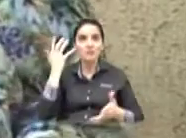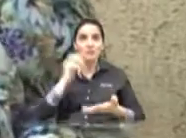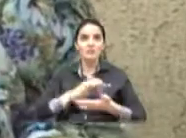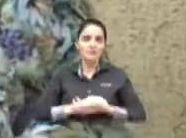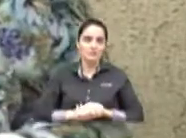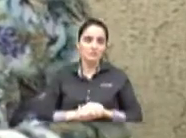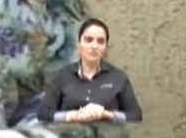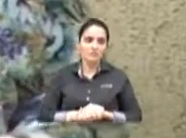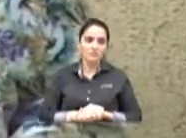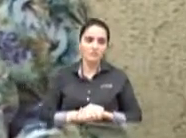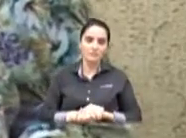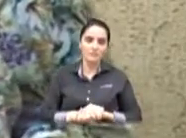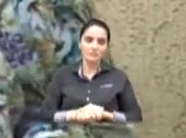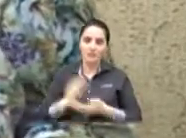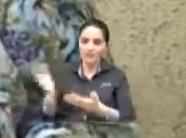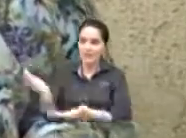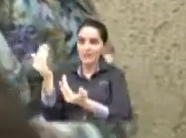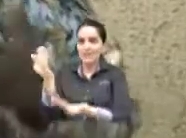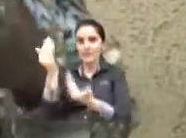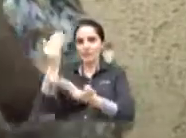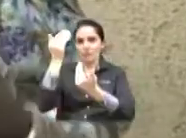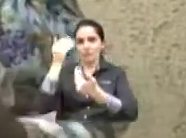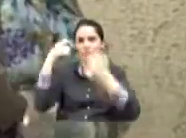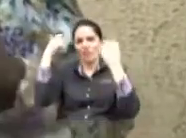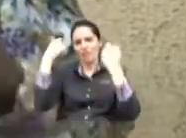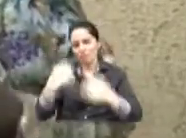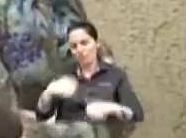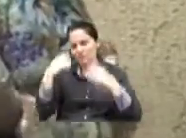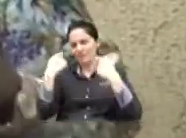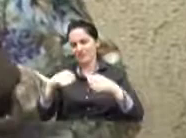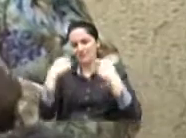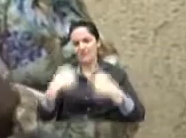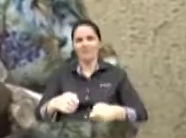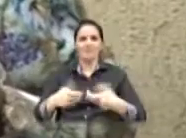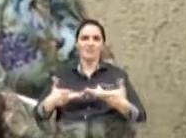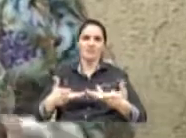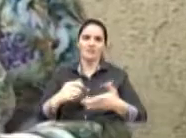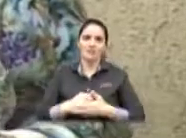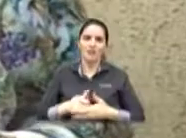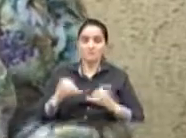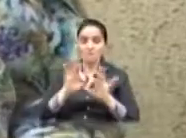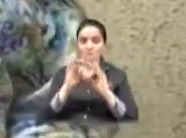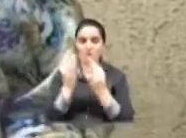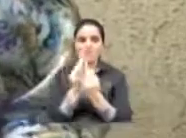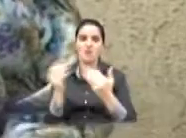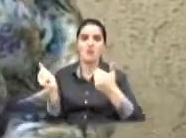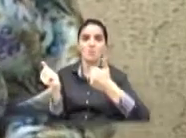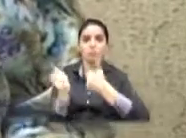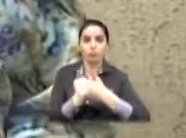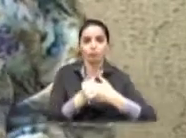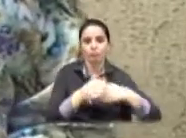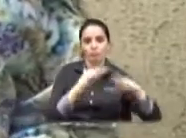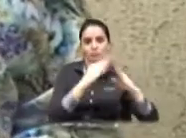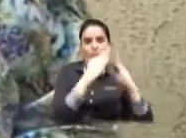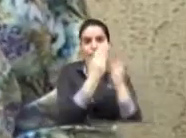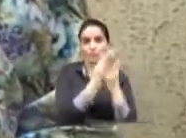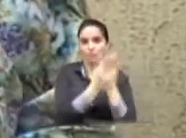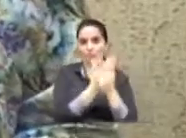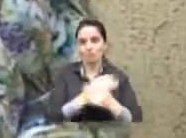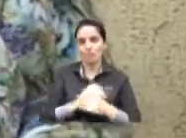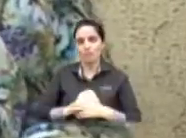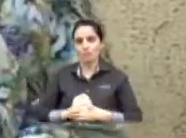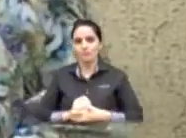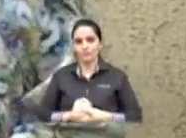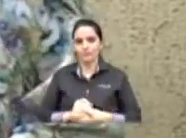o que motivá-los queremos trazer a família para perto da escola o que os professores reclamam